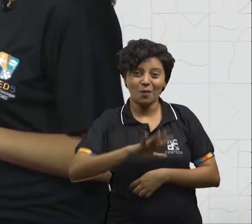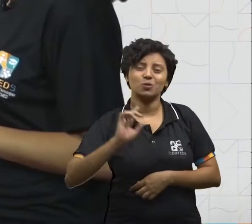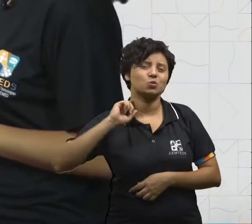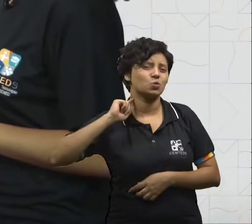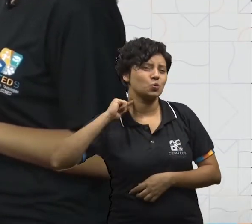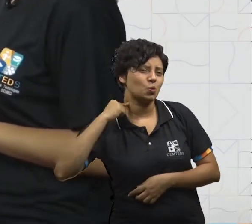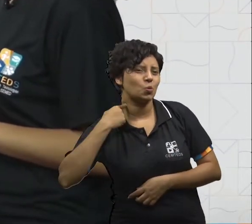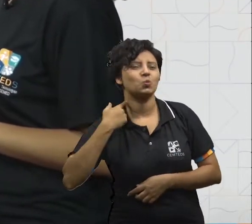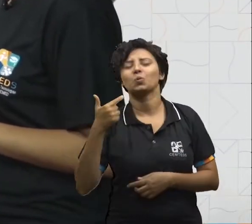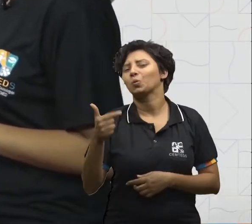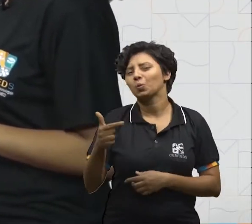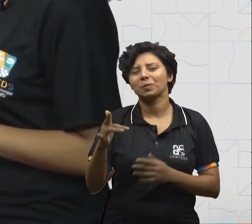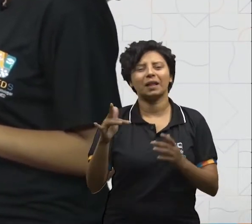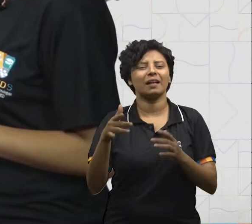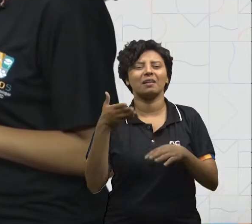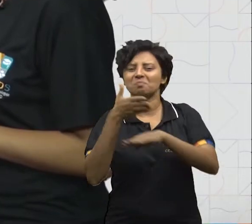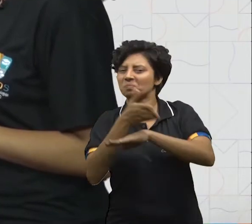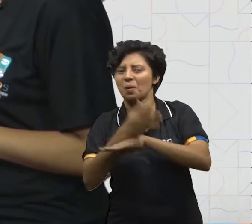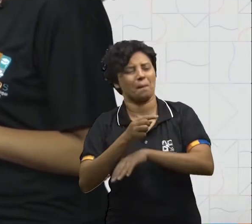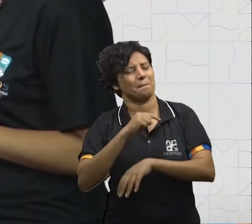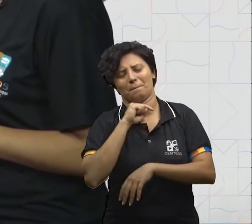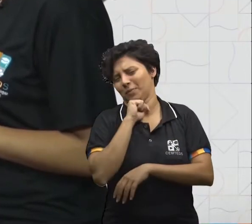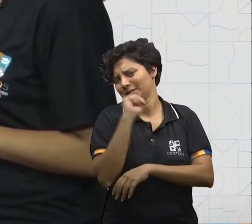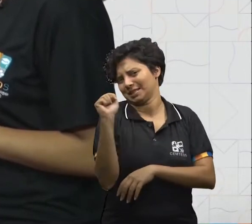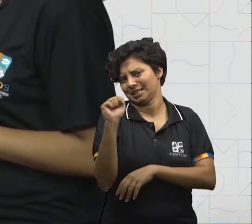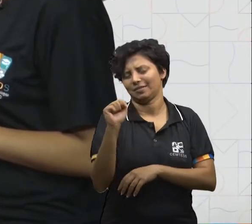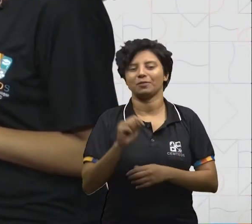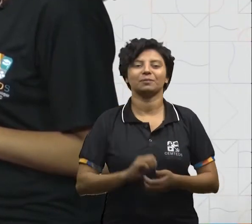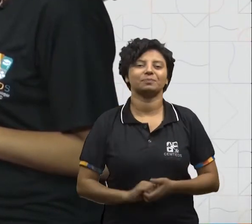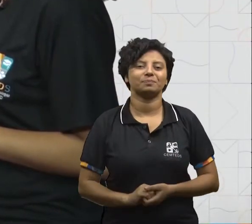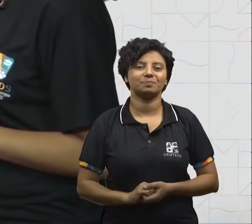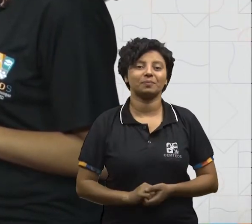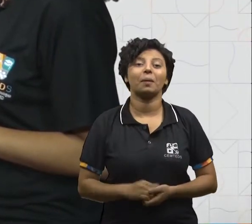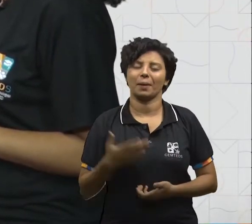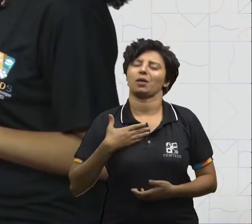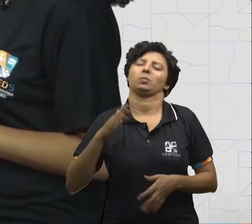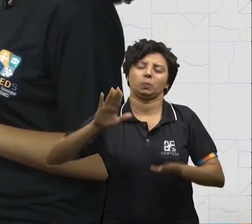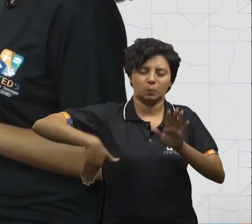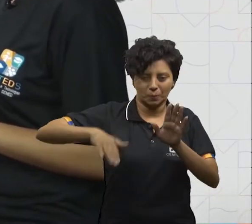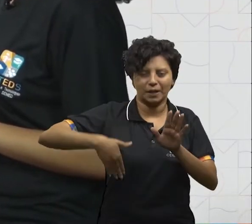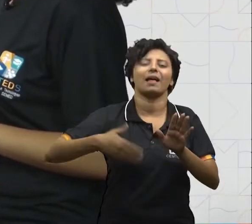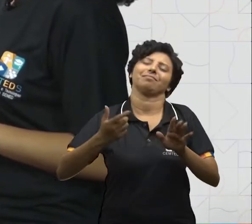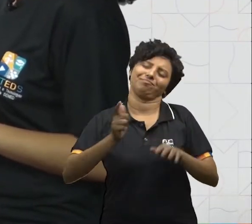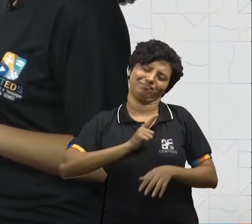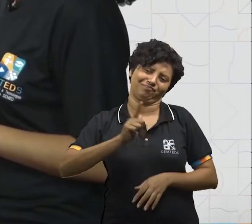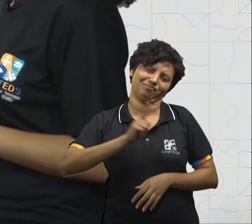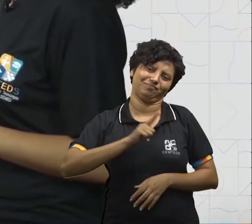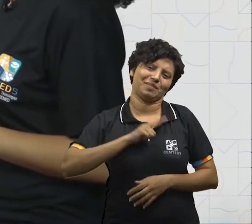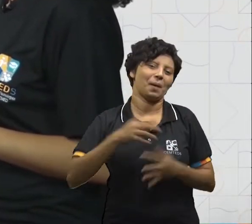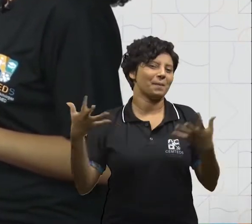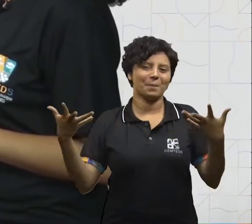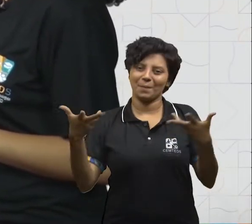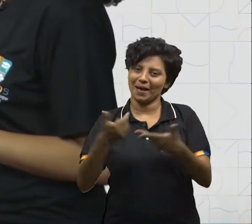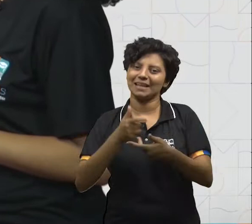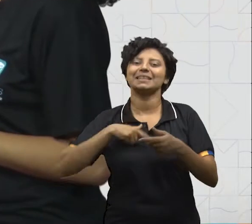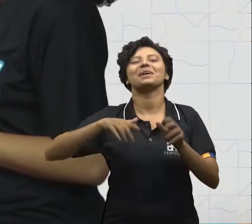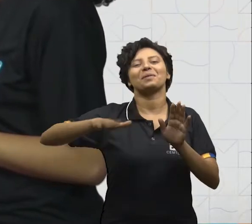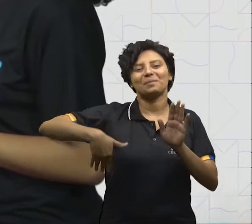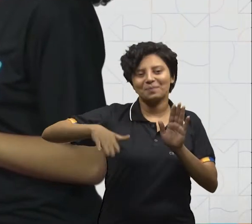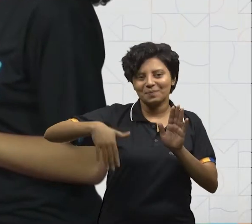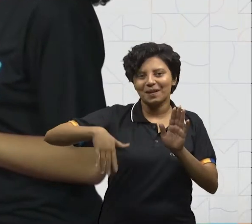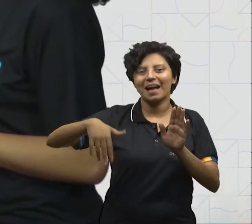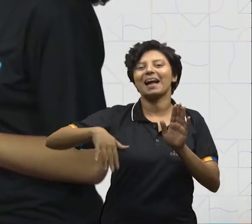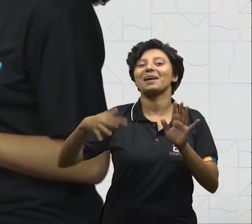nem acesso, na verdade virou um depósito de lixo aquilo ali. Mas eu tomei muito banho naquele igarapé, né? Era uma água maravilhosa, tinha uma